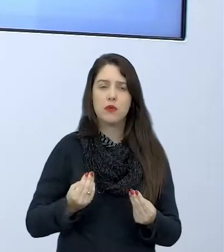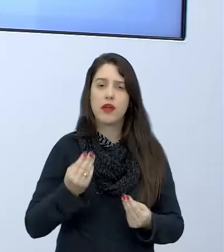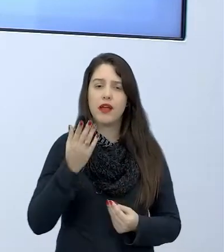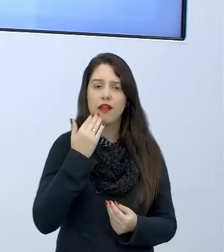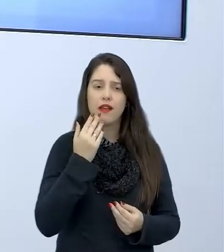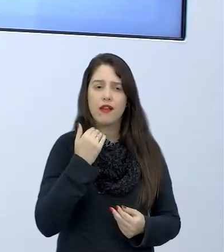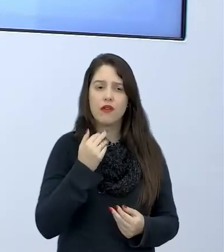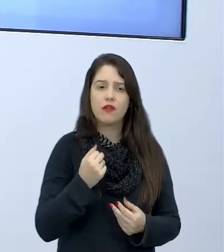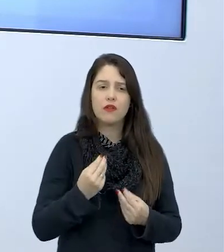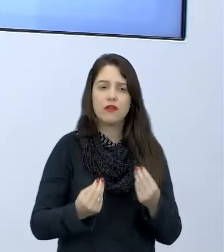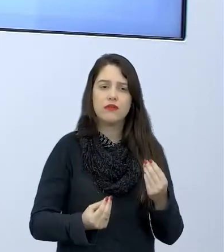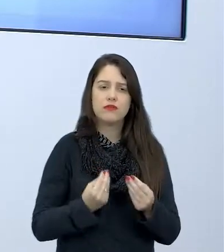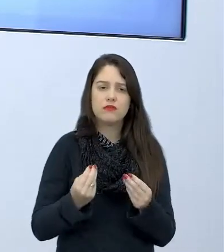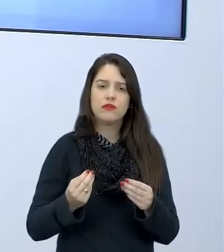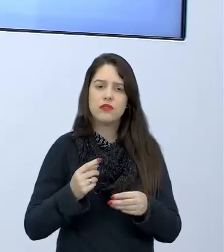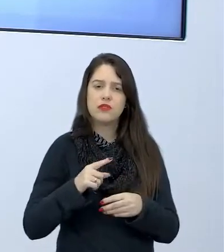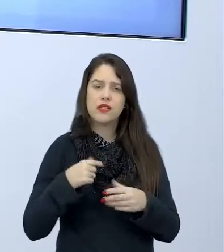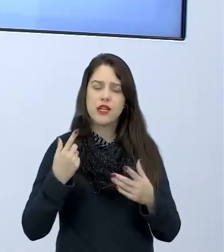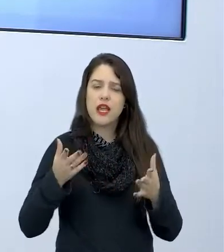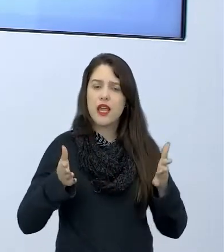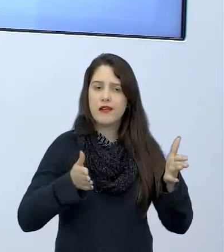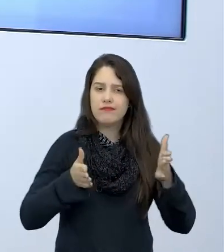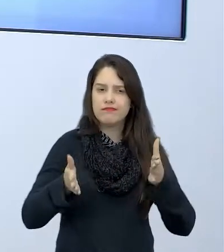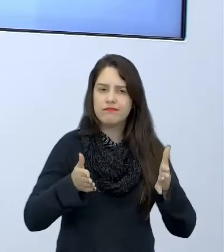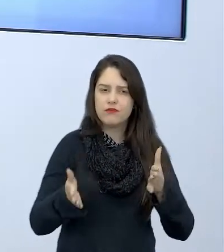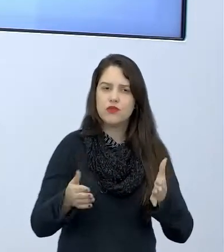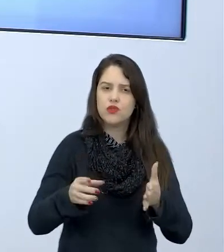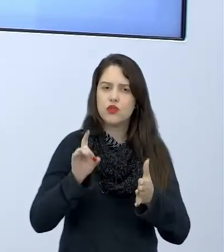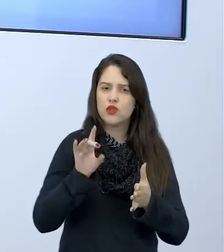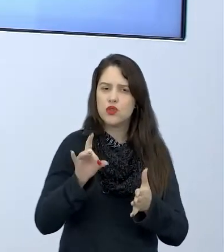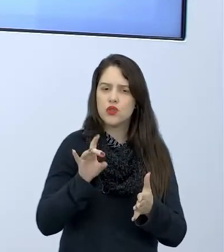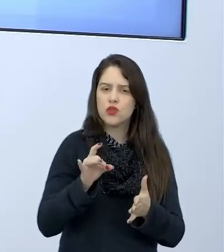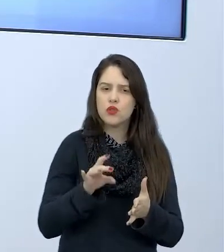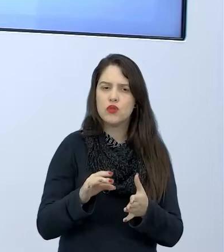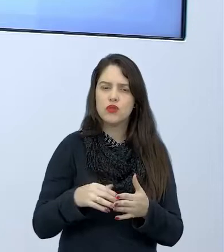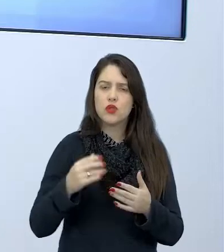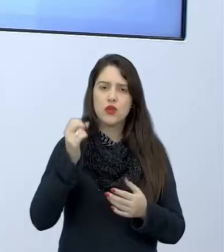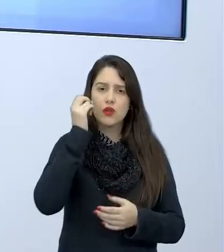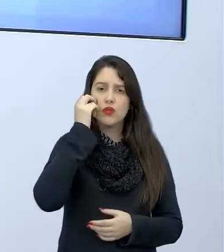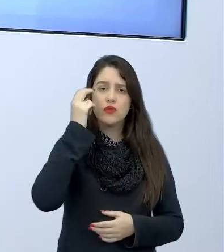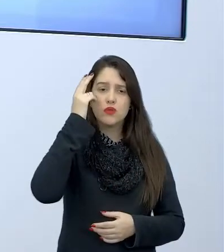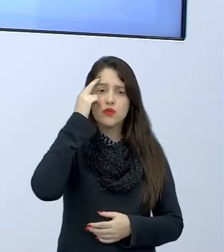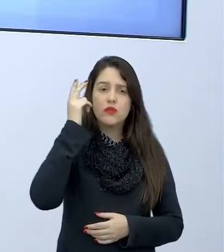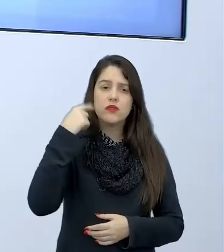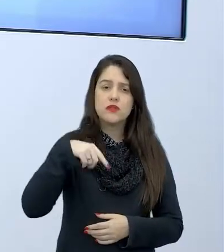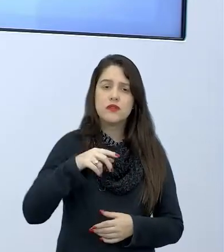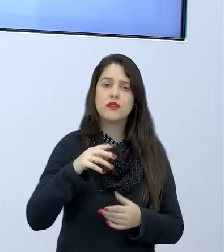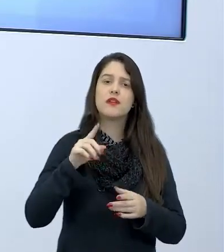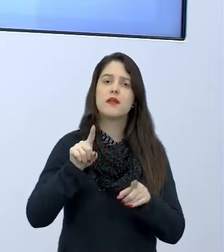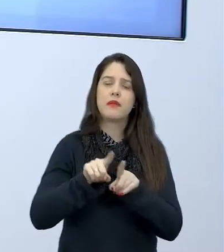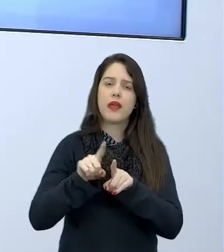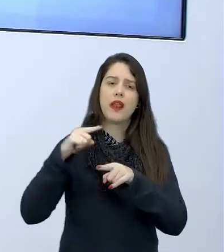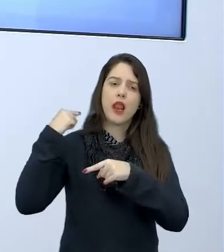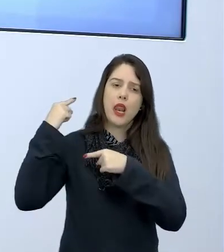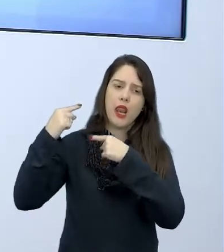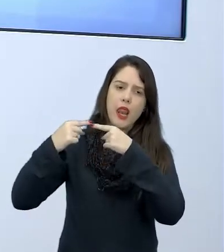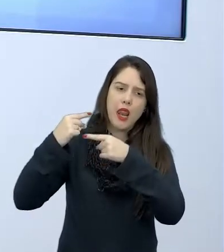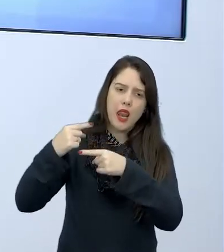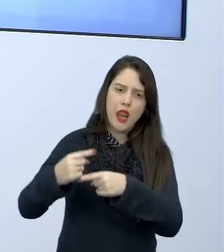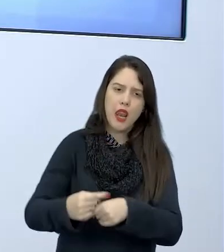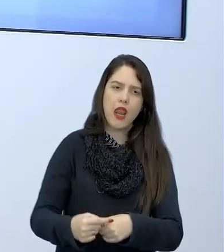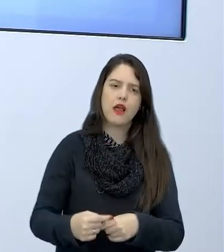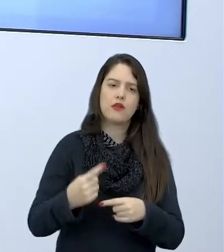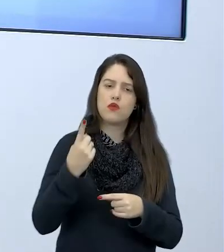alimentação, encontram na culinária uma maneira de não só manter a sua cultura viva e as suas tradições vivas, mas também como